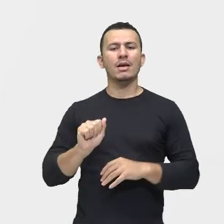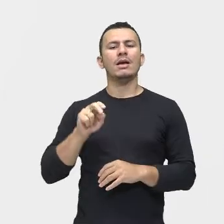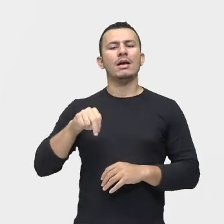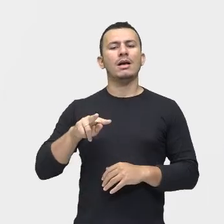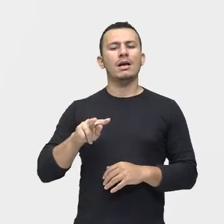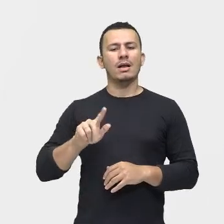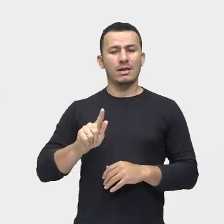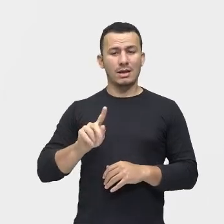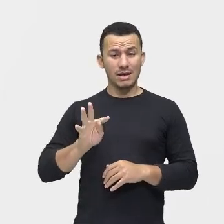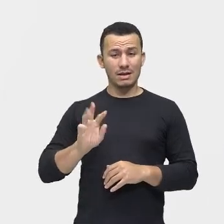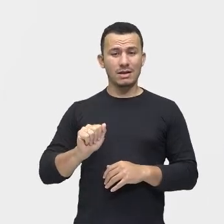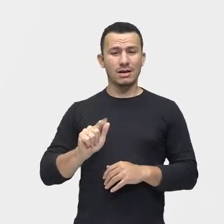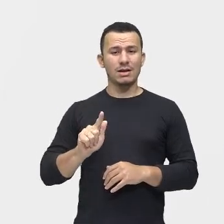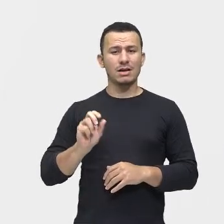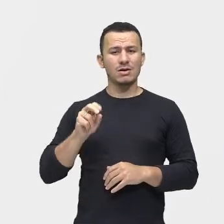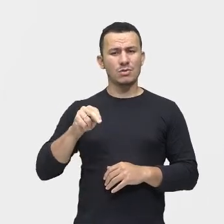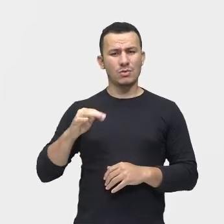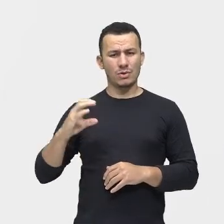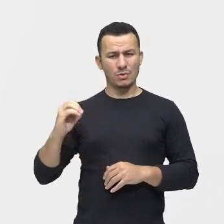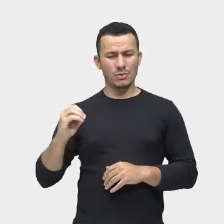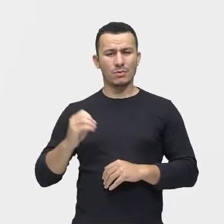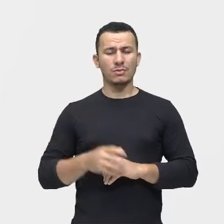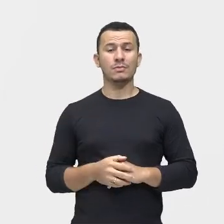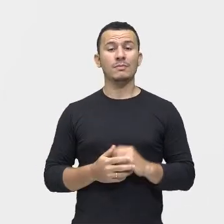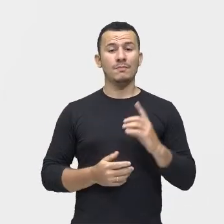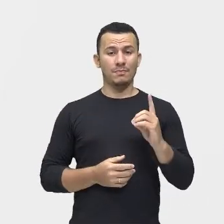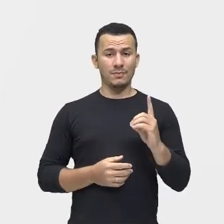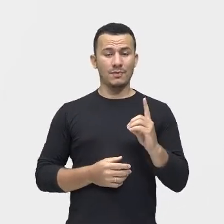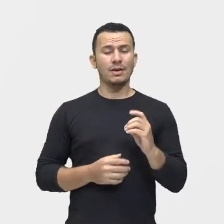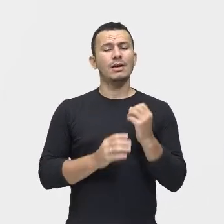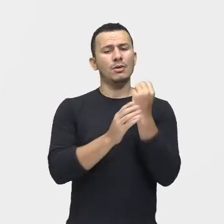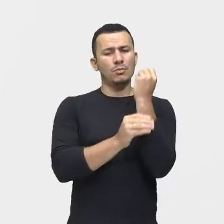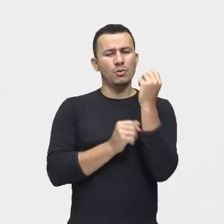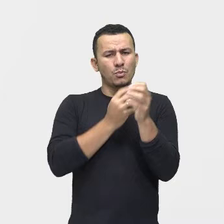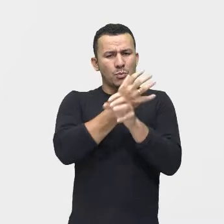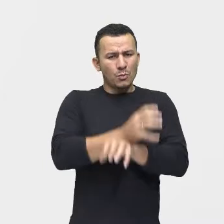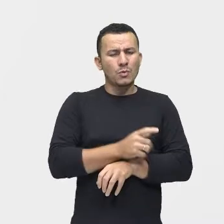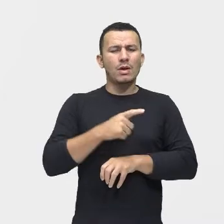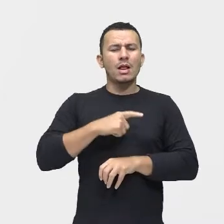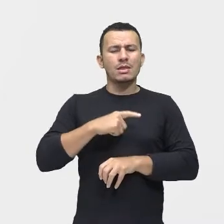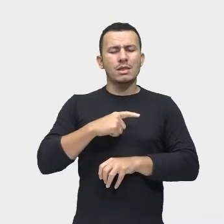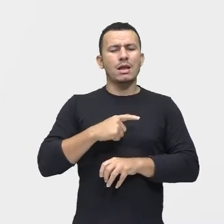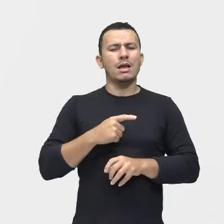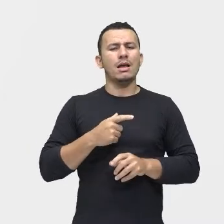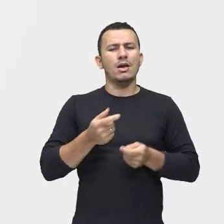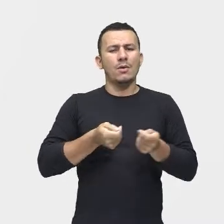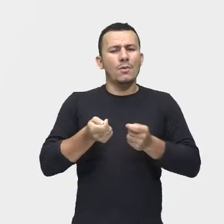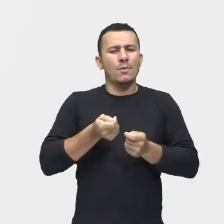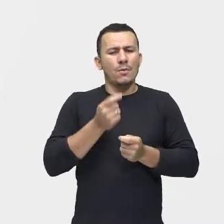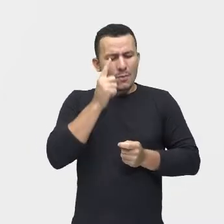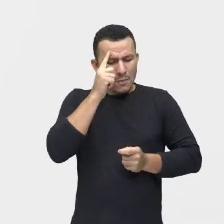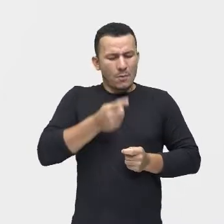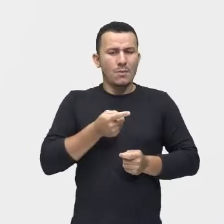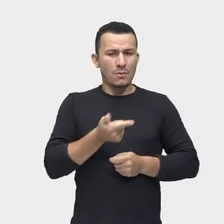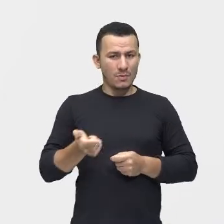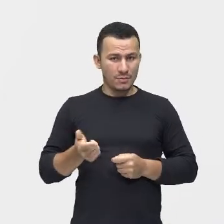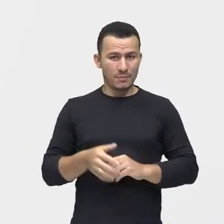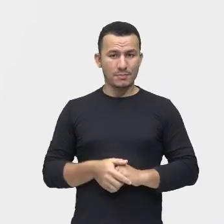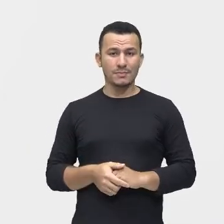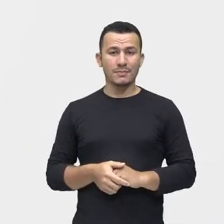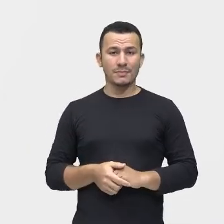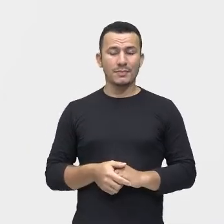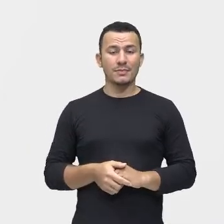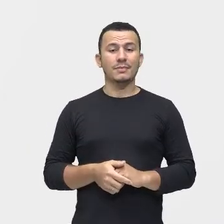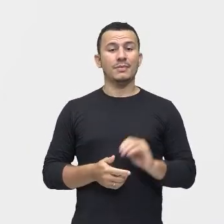antagônicos. D, o músculo esquelético apresenta contração involuntária. A alternativa E, o